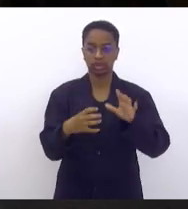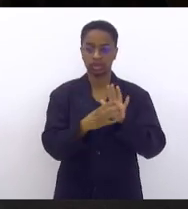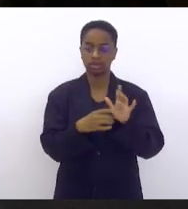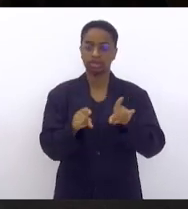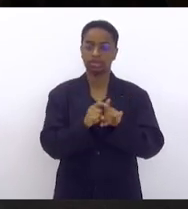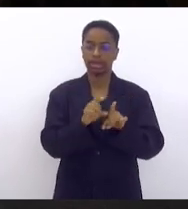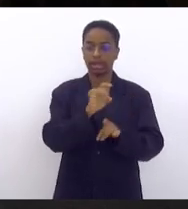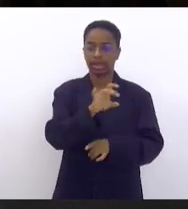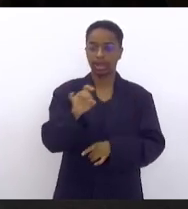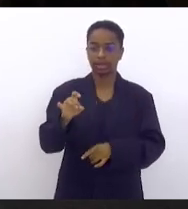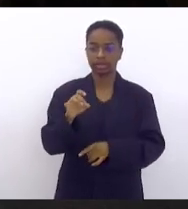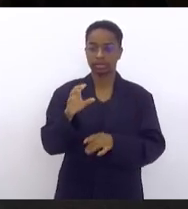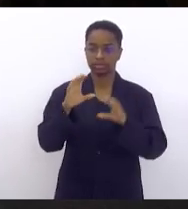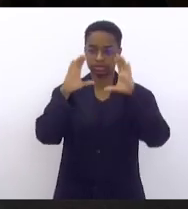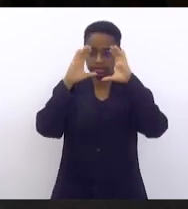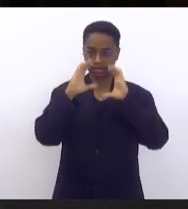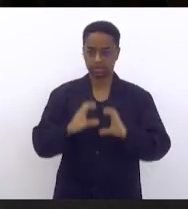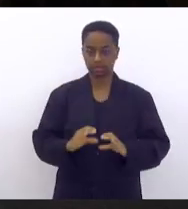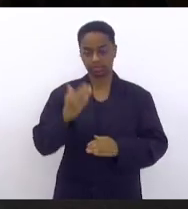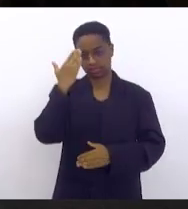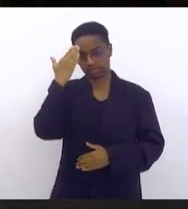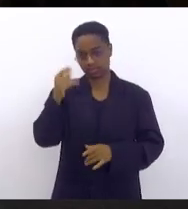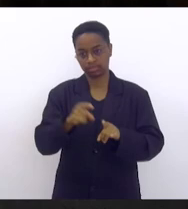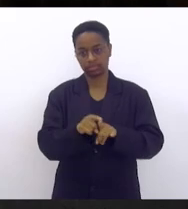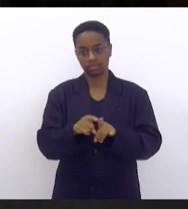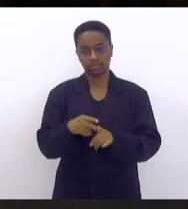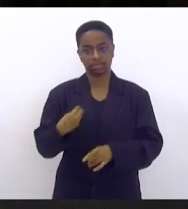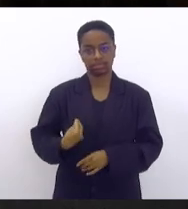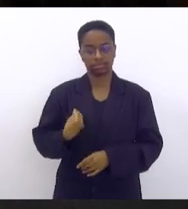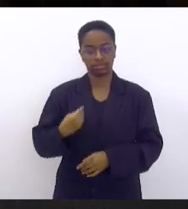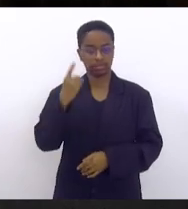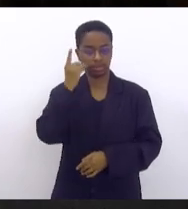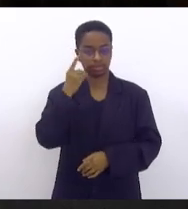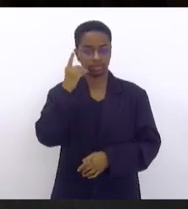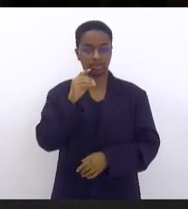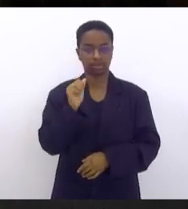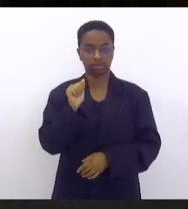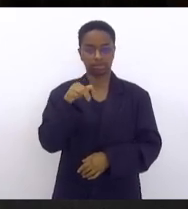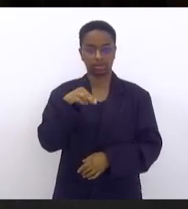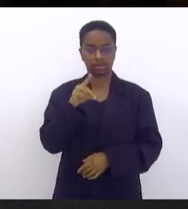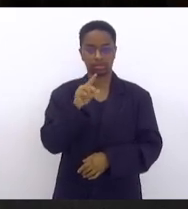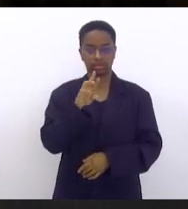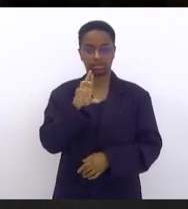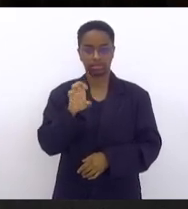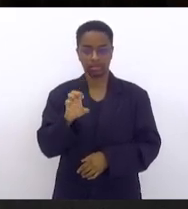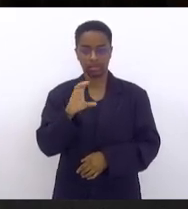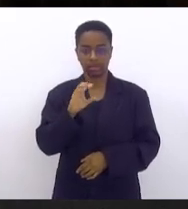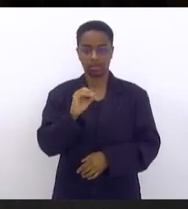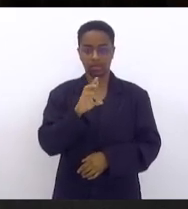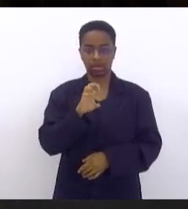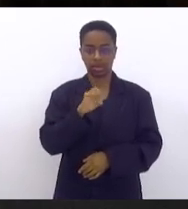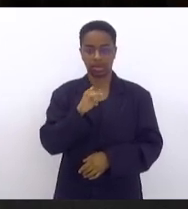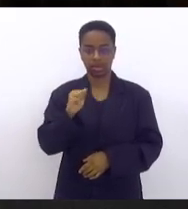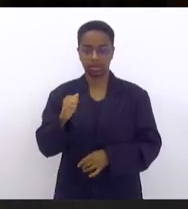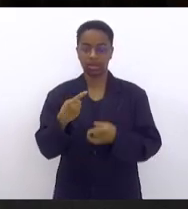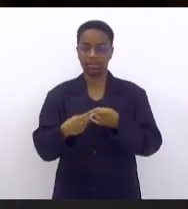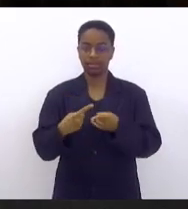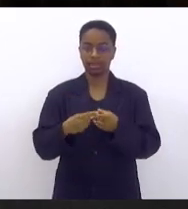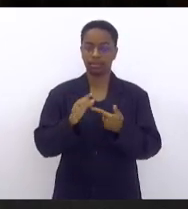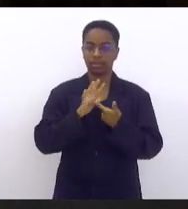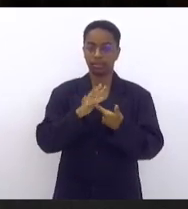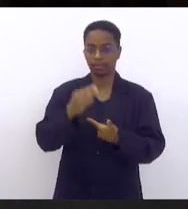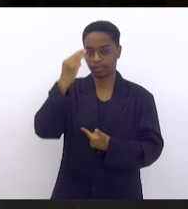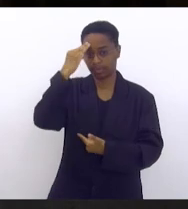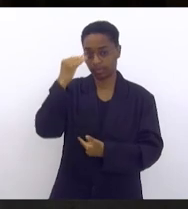Quero agradecer aqui a presença do deputado André Correia, que trouxe aqui uma memória importante